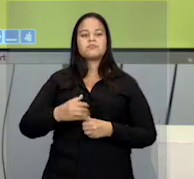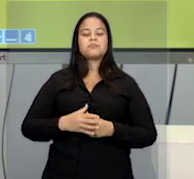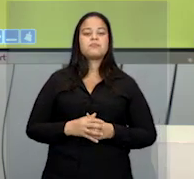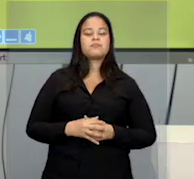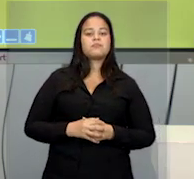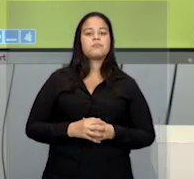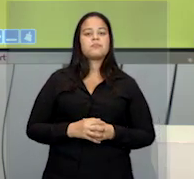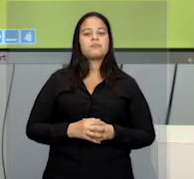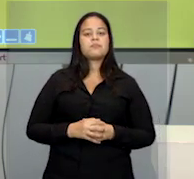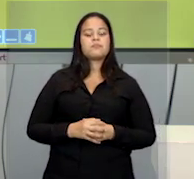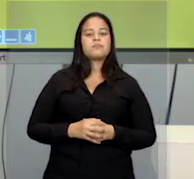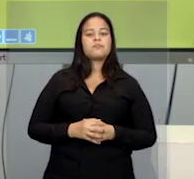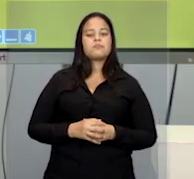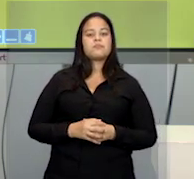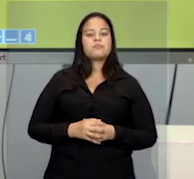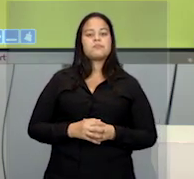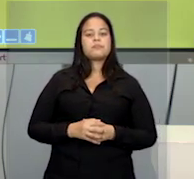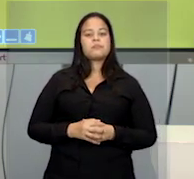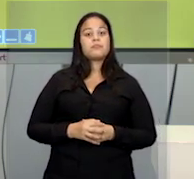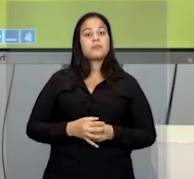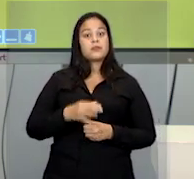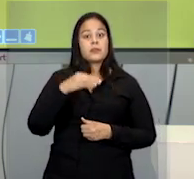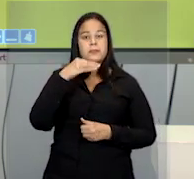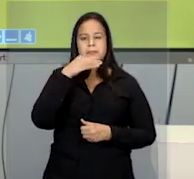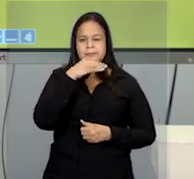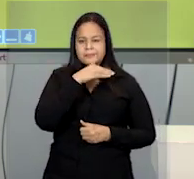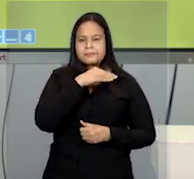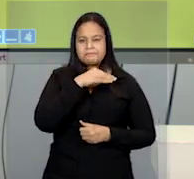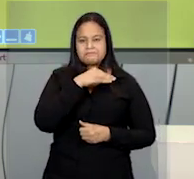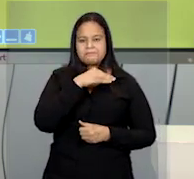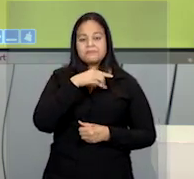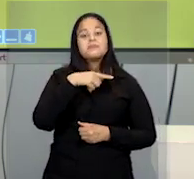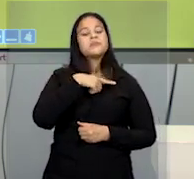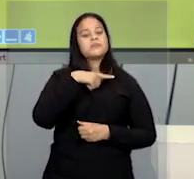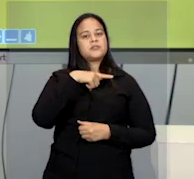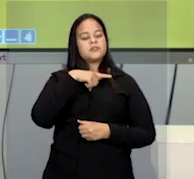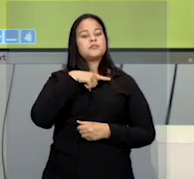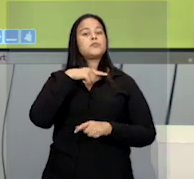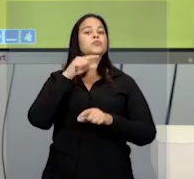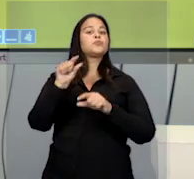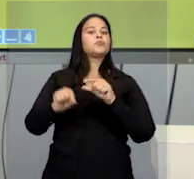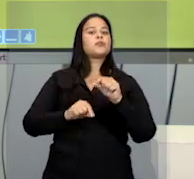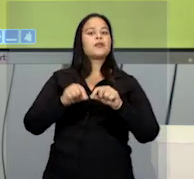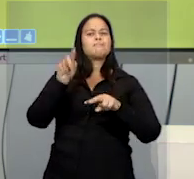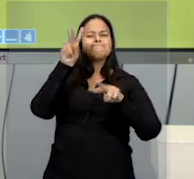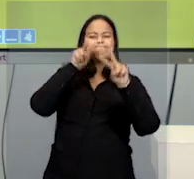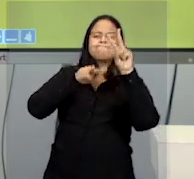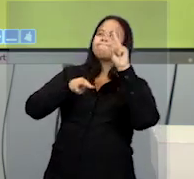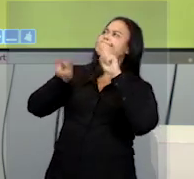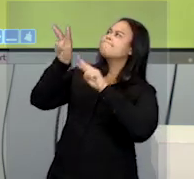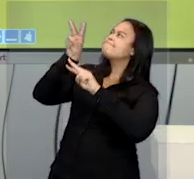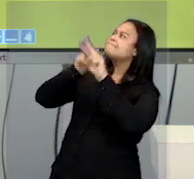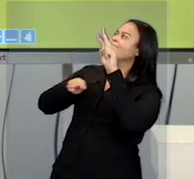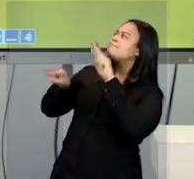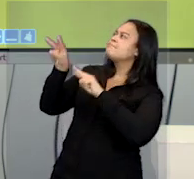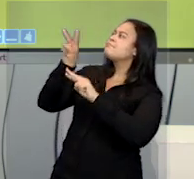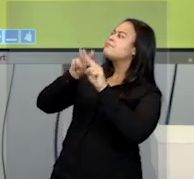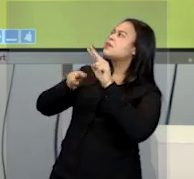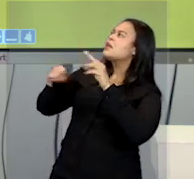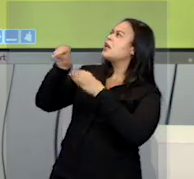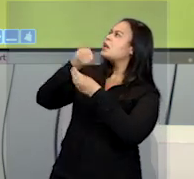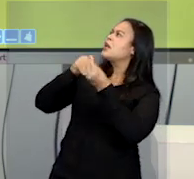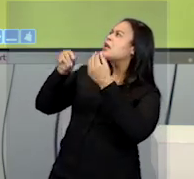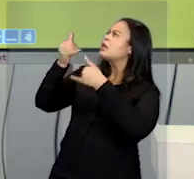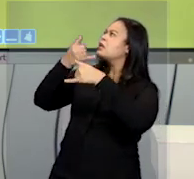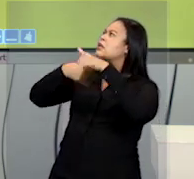Aproximadamente. Então percebam que nós tivemos que avaliar as